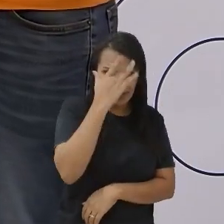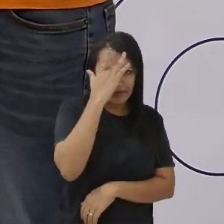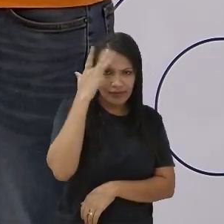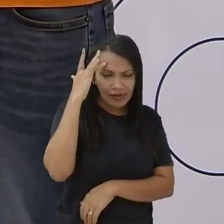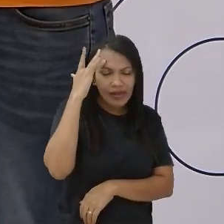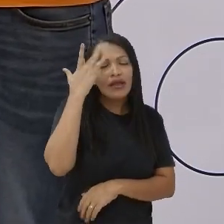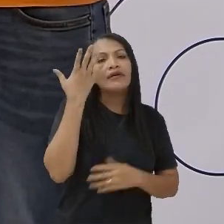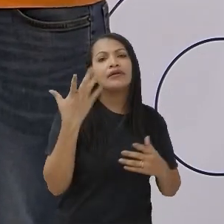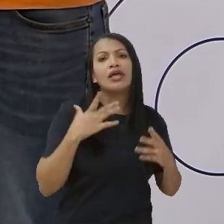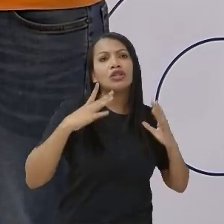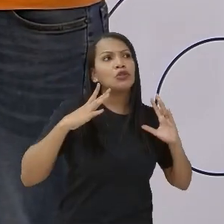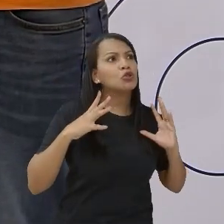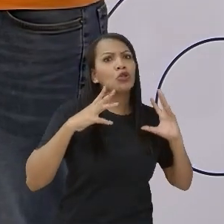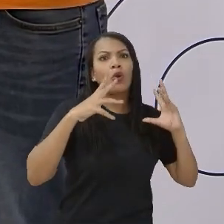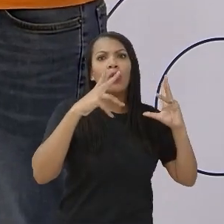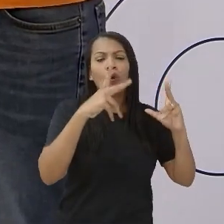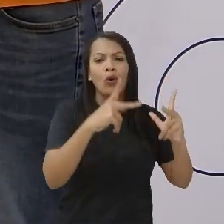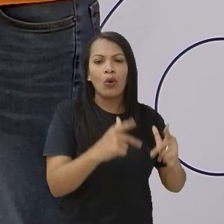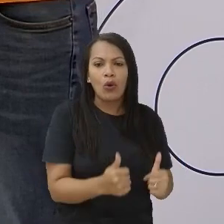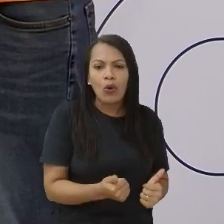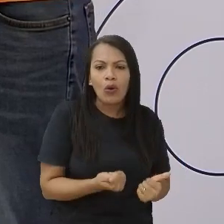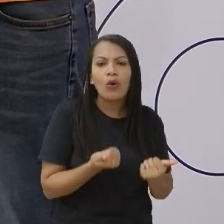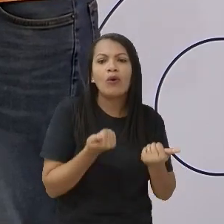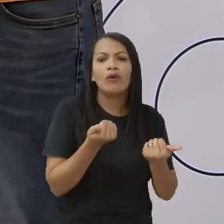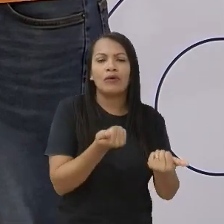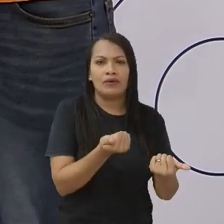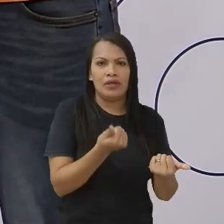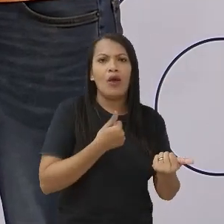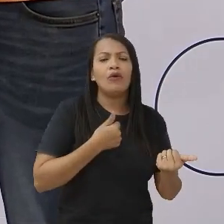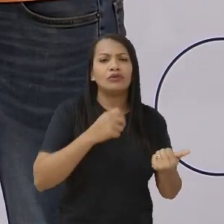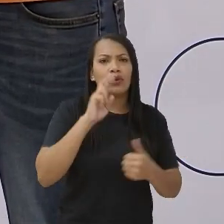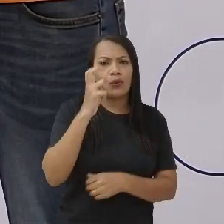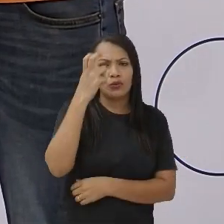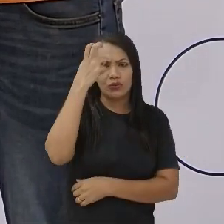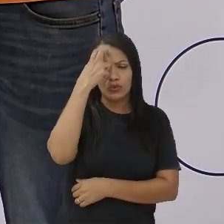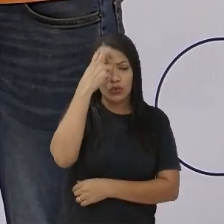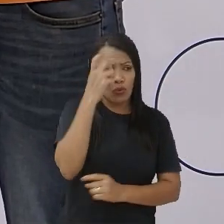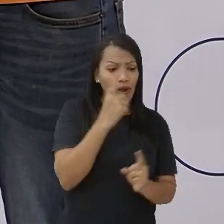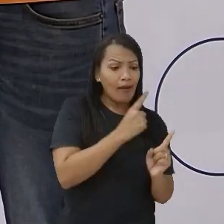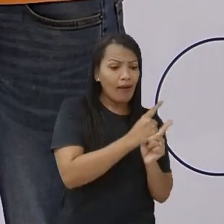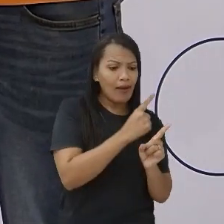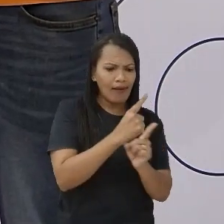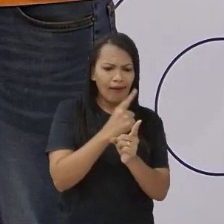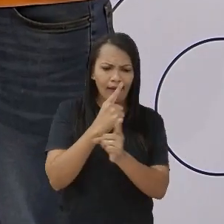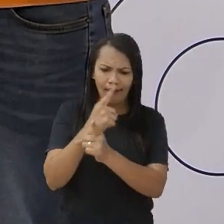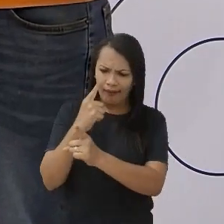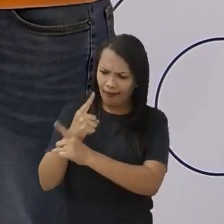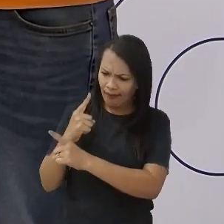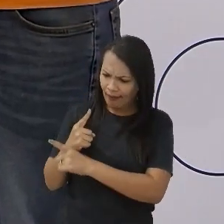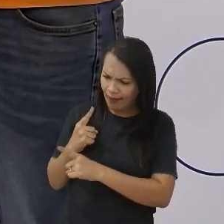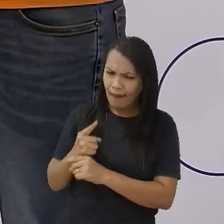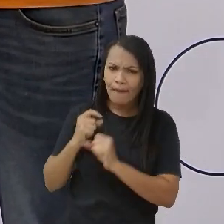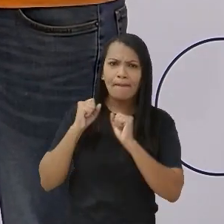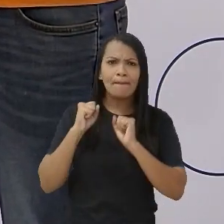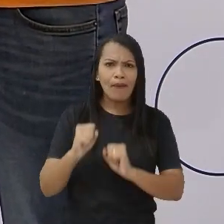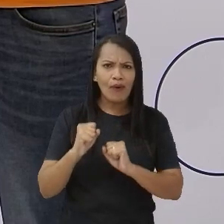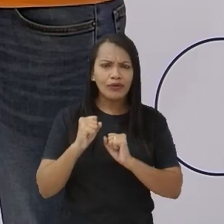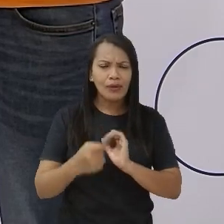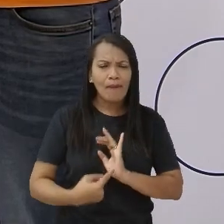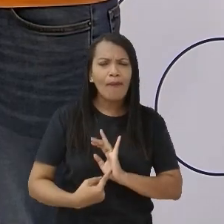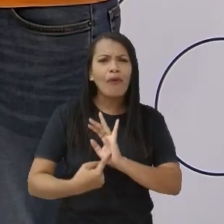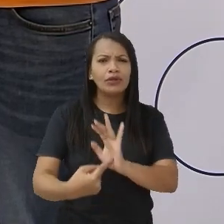vivências, todo esse aspecto cultural que nós vamos encontrar na feira, ele também vai ser reproduzido em